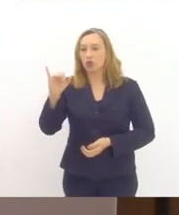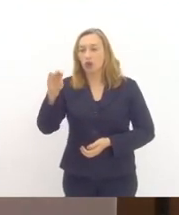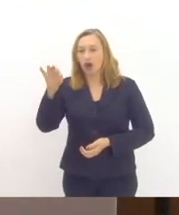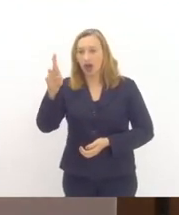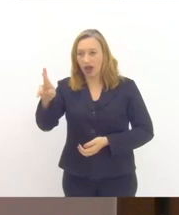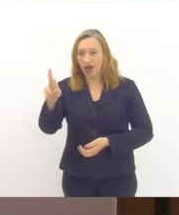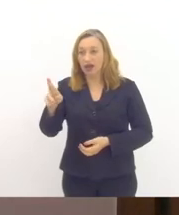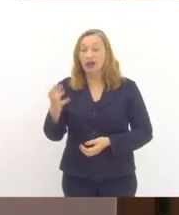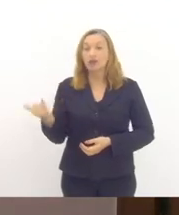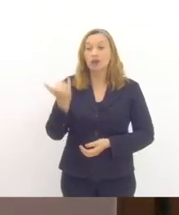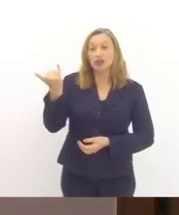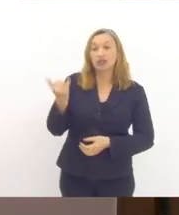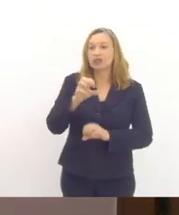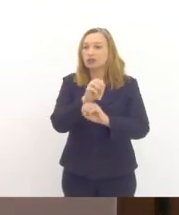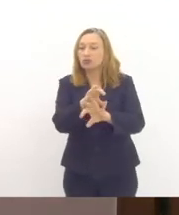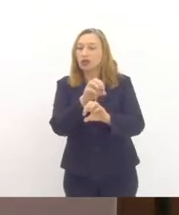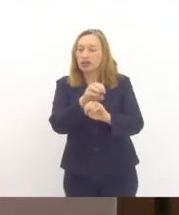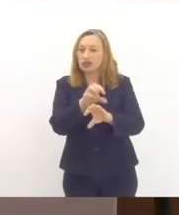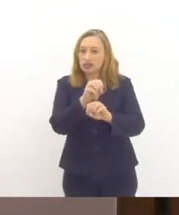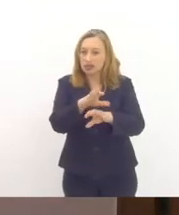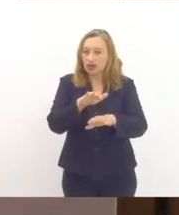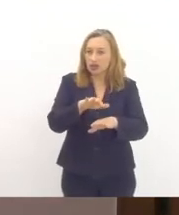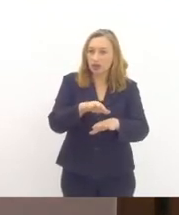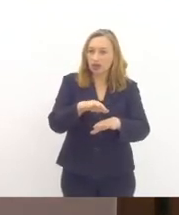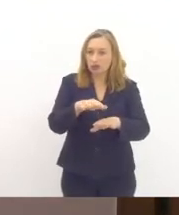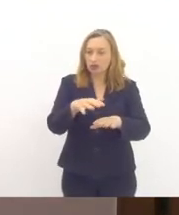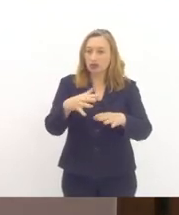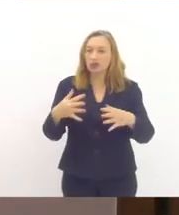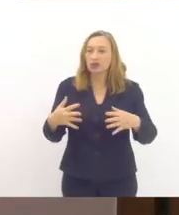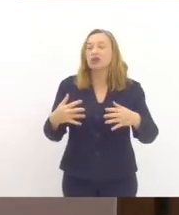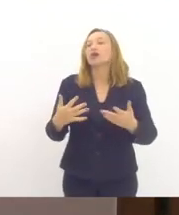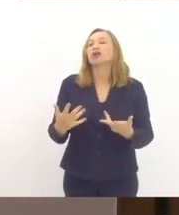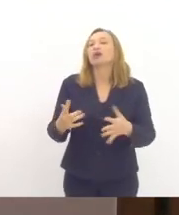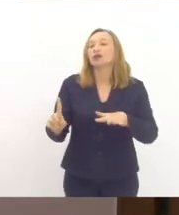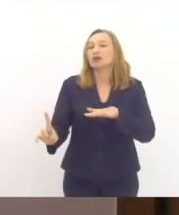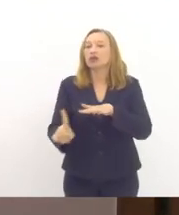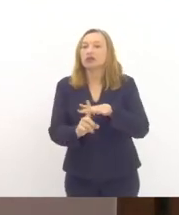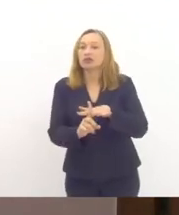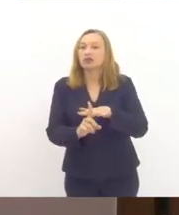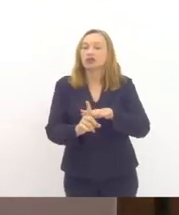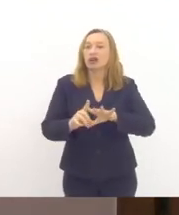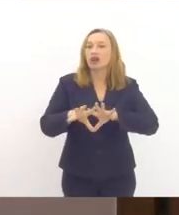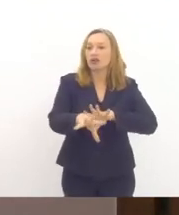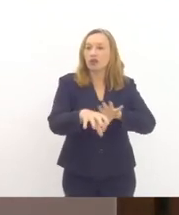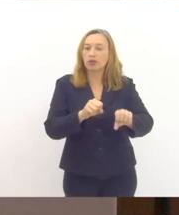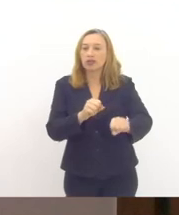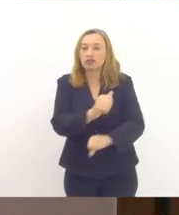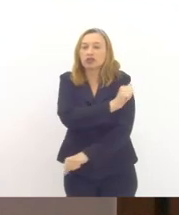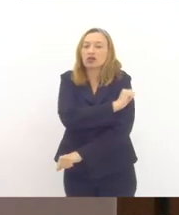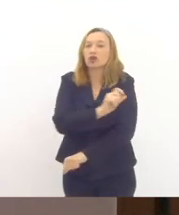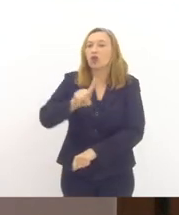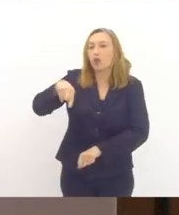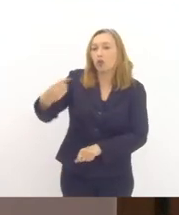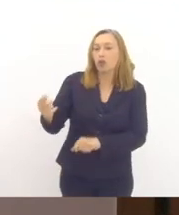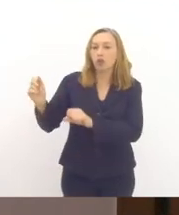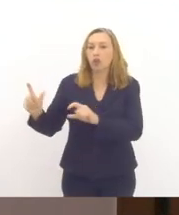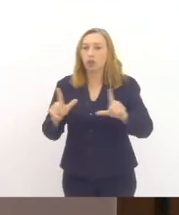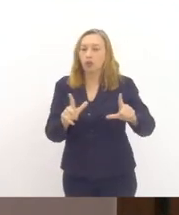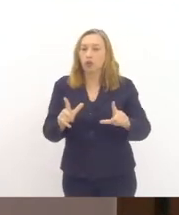educação integral na formação dos alunos. O outro slide fala um pouco sobre a questão